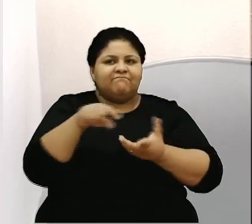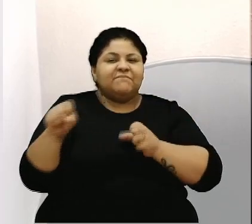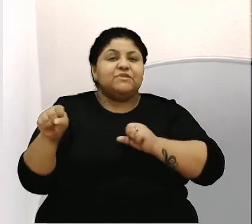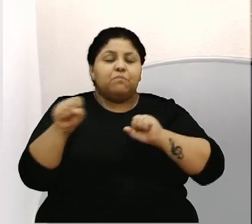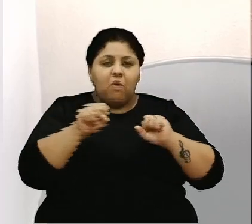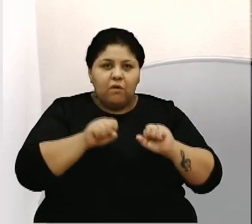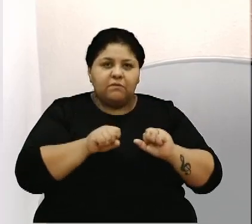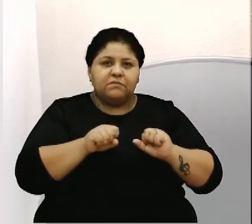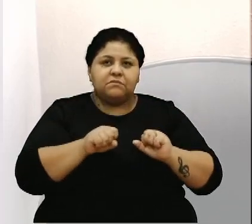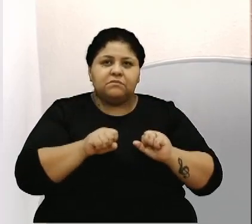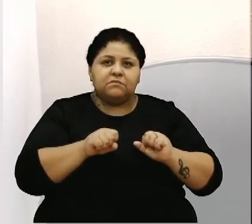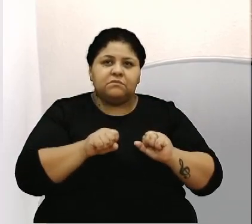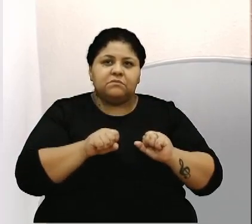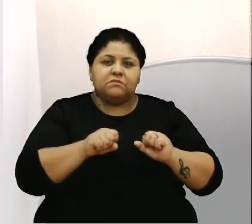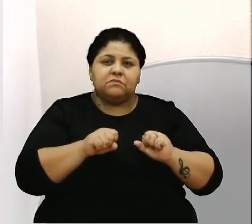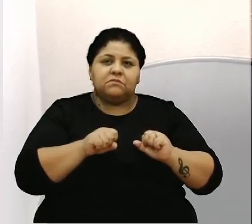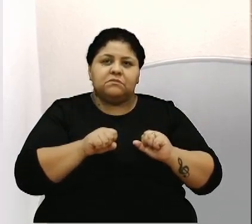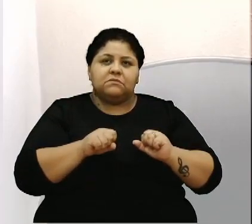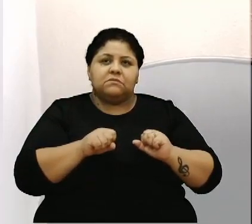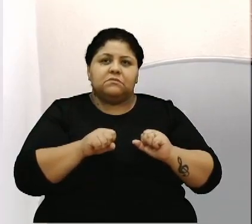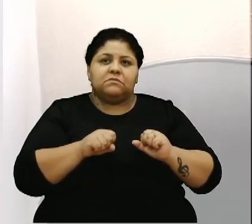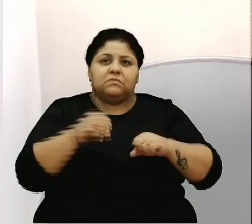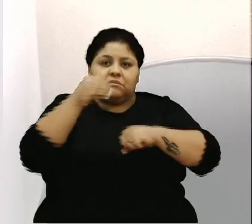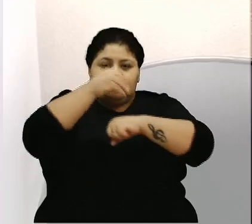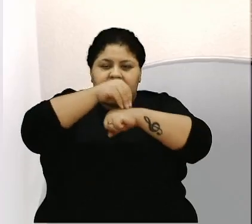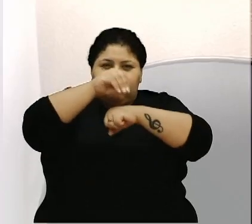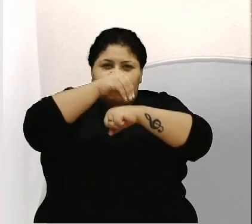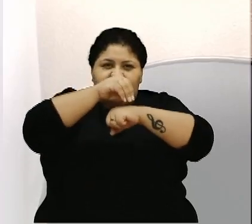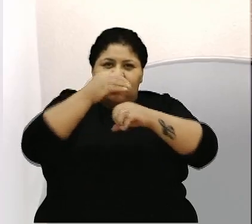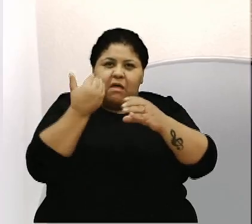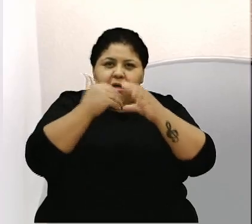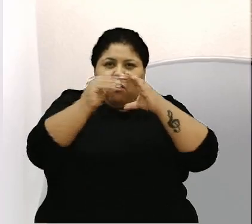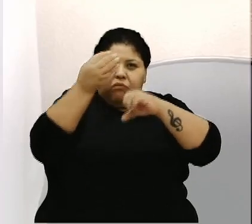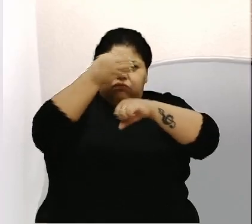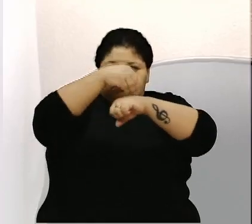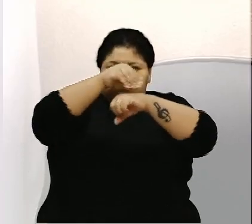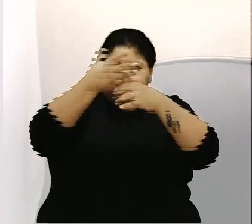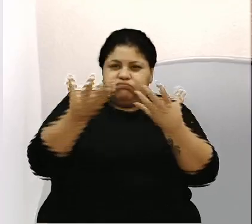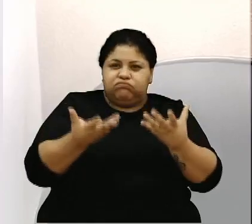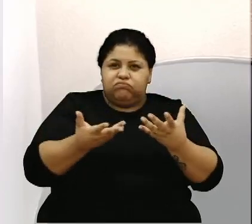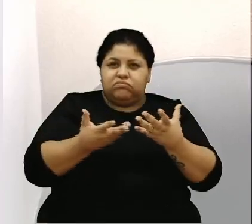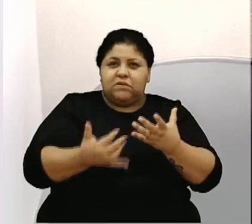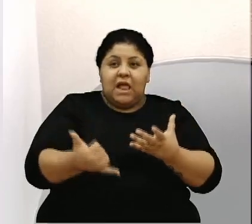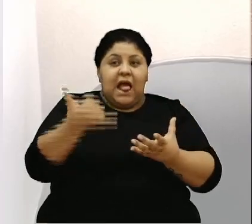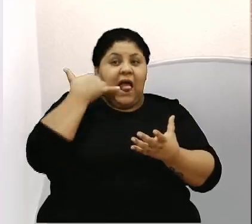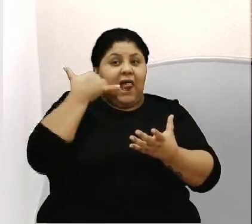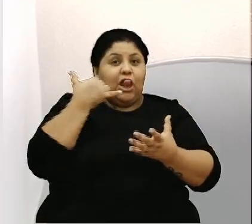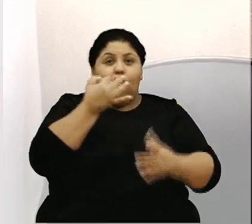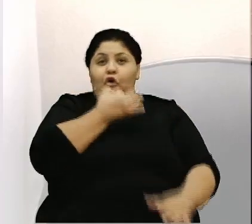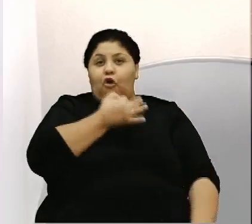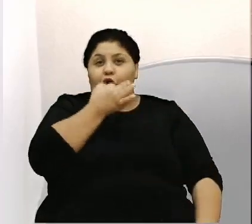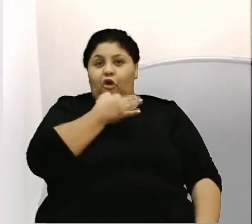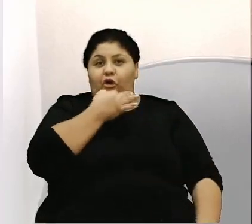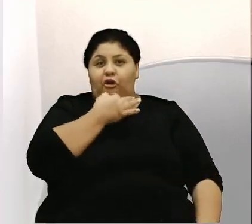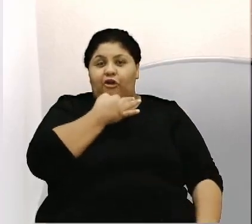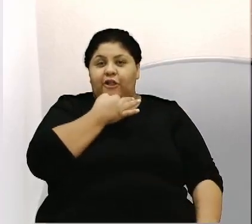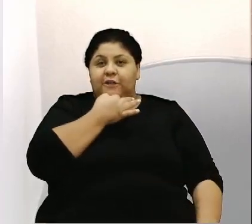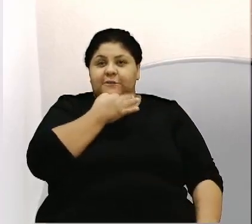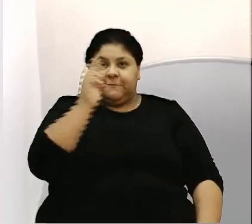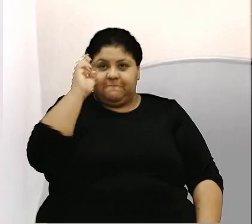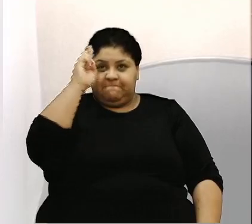possa mandar as nossas indicações, mandar os nossos Alô Caxias, principalmente, onde veio o diretor